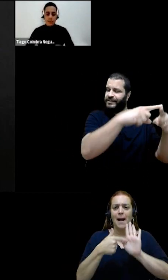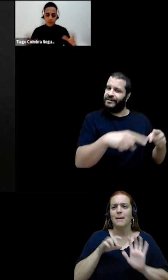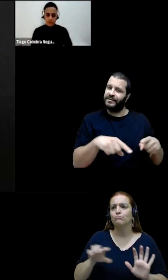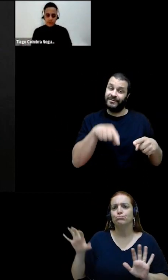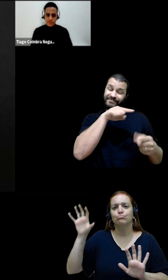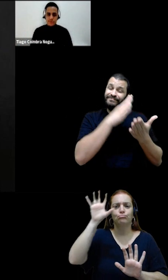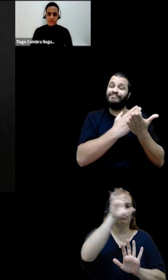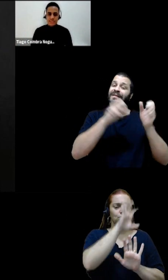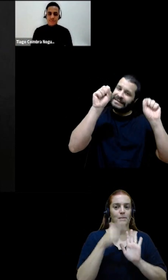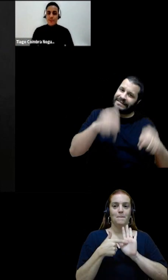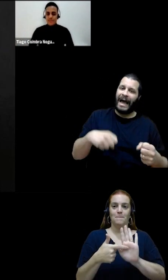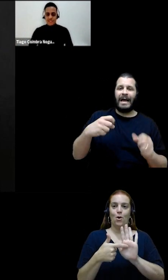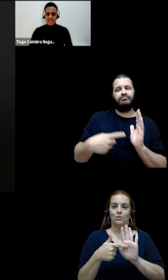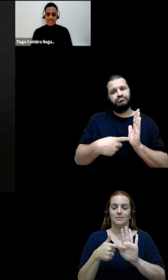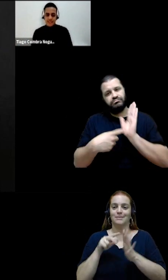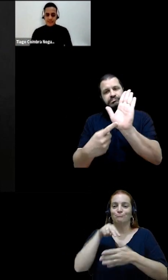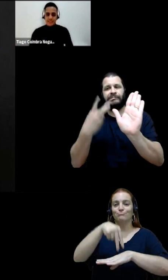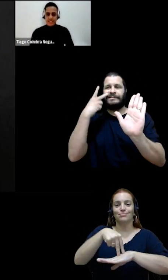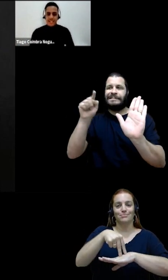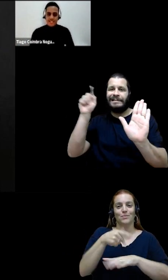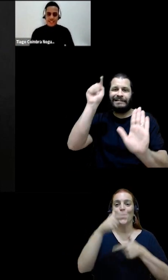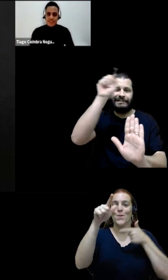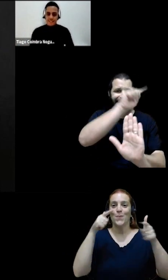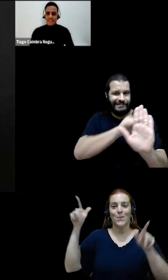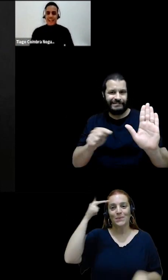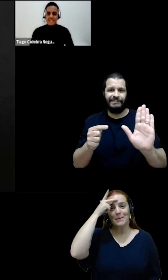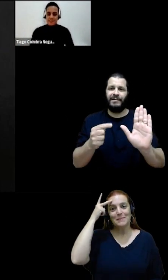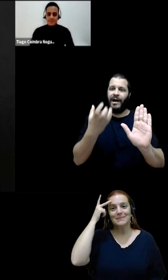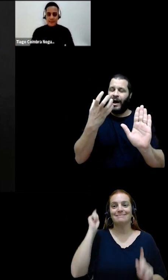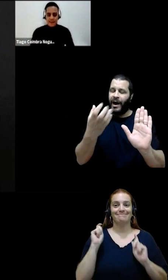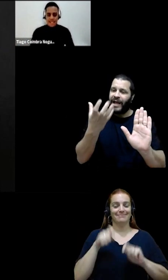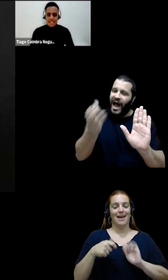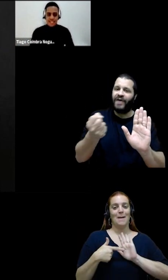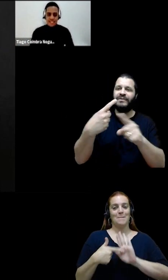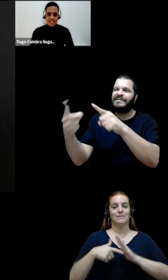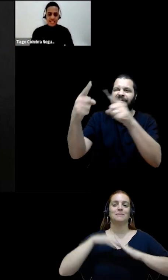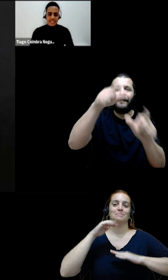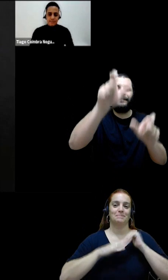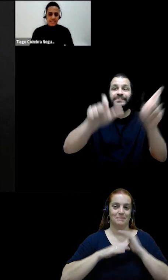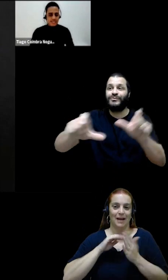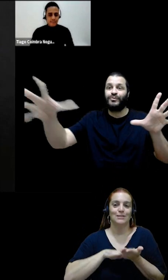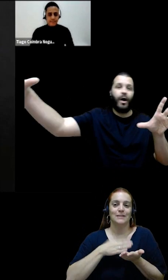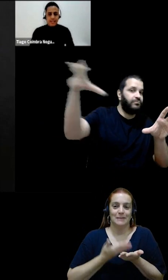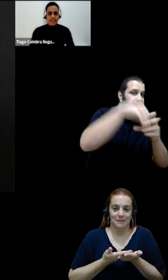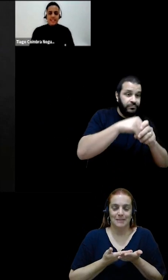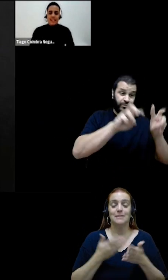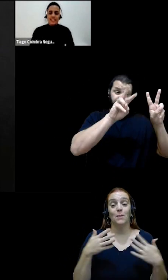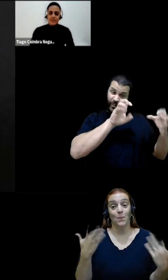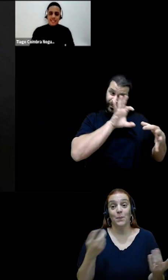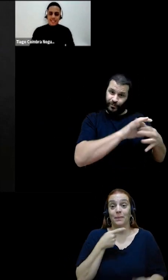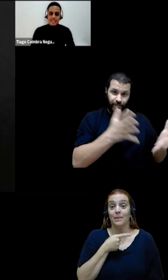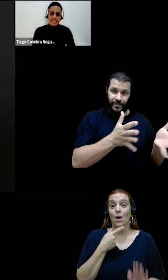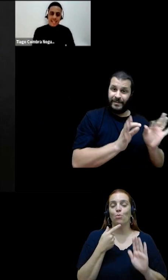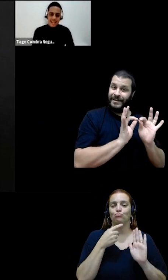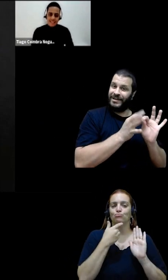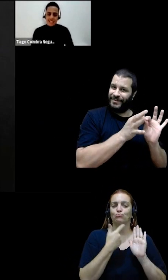então outras vozes aí têm a oportunidade de falar a respeito da prática da interpretação, né? Então,